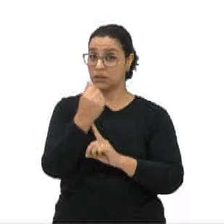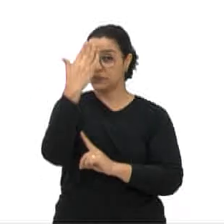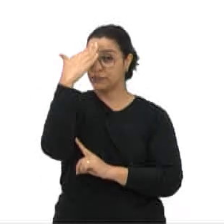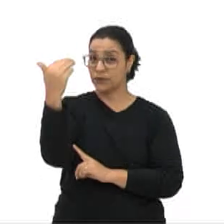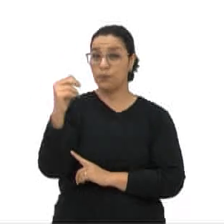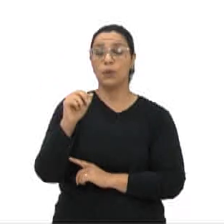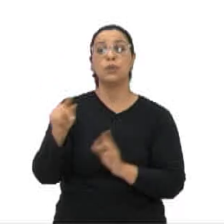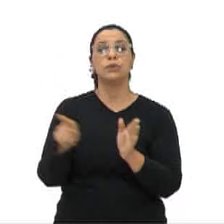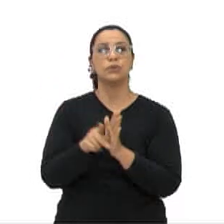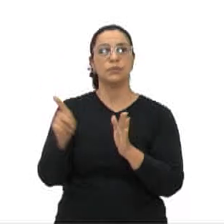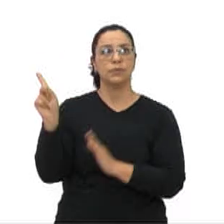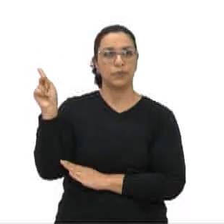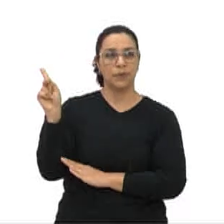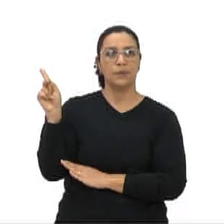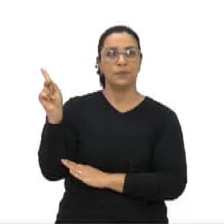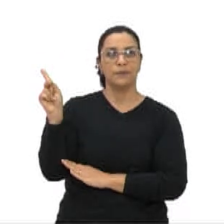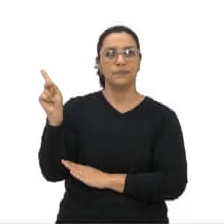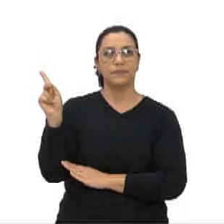tá? Holandês,